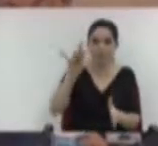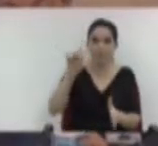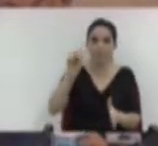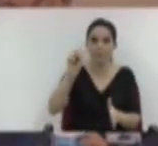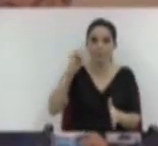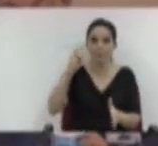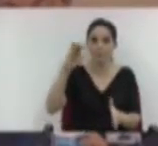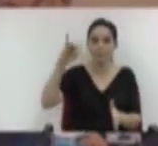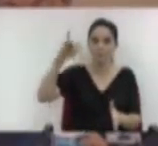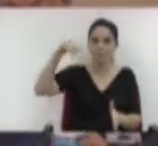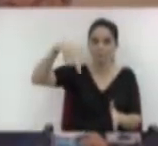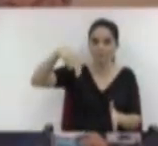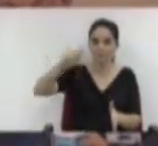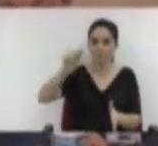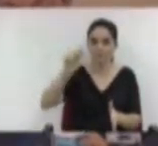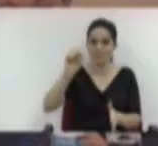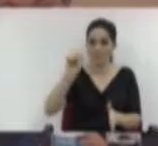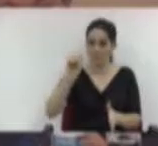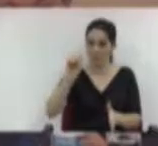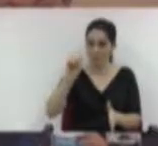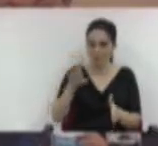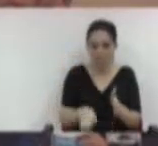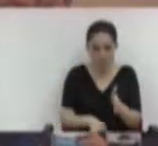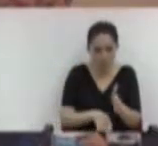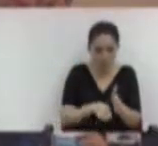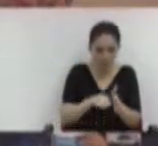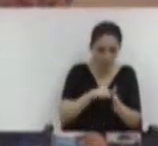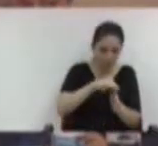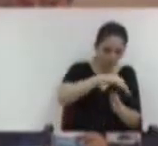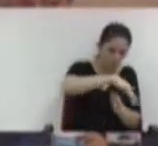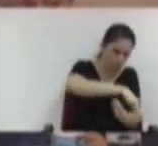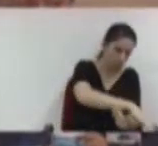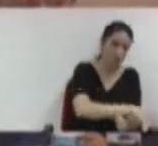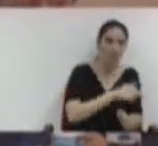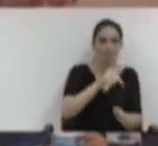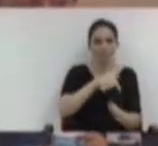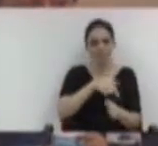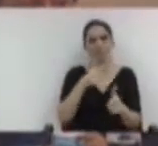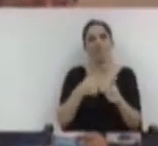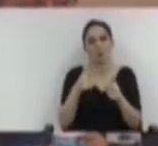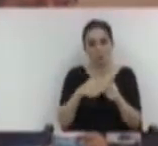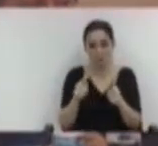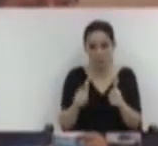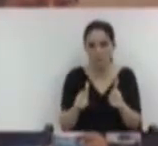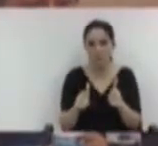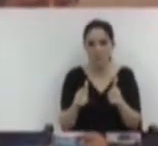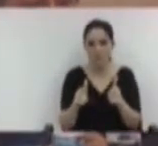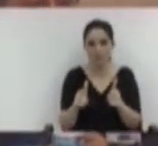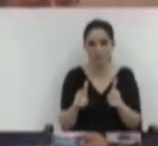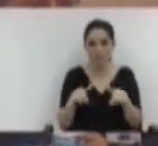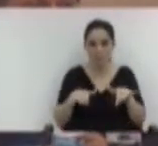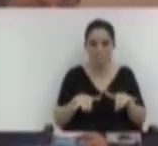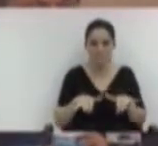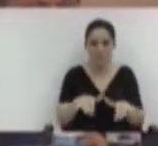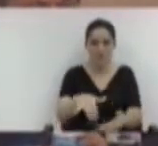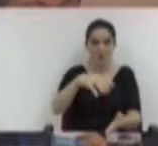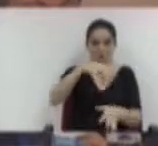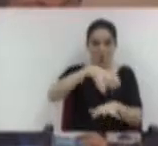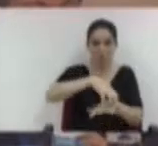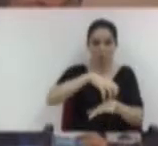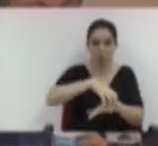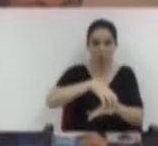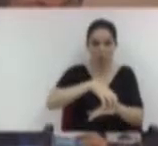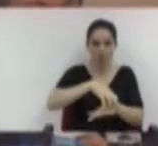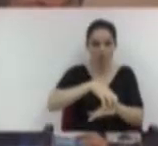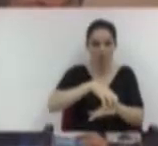parte histórica da cidade, ele não está ali, porque, não, ele é uma parte histórica, histórica da cidade. Quem sabe quantos anos está lá, mais